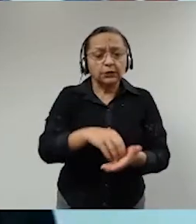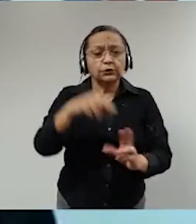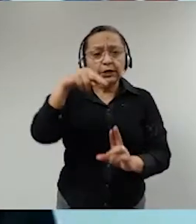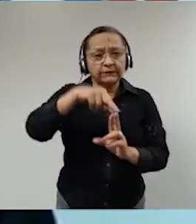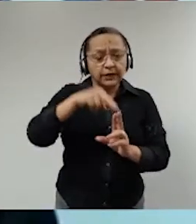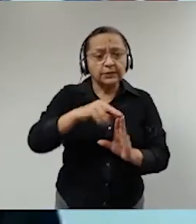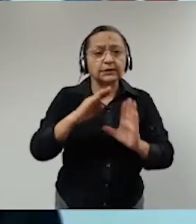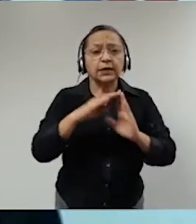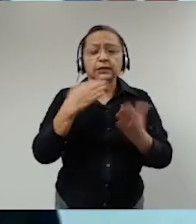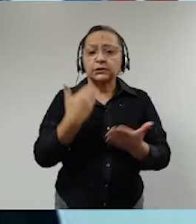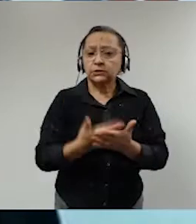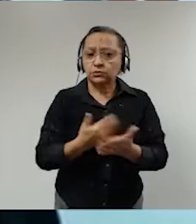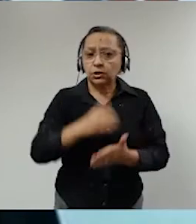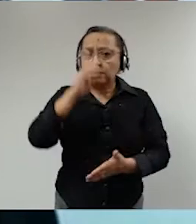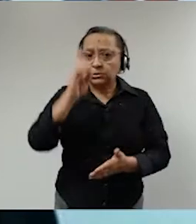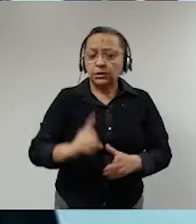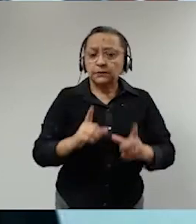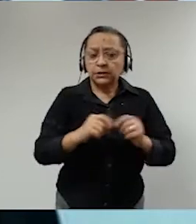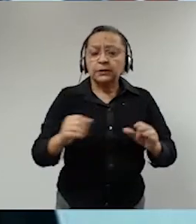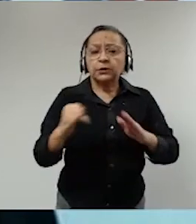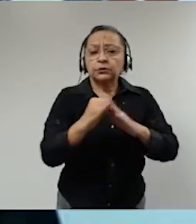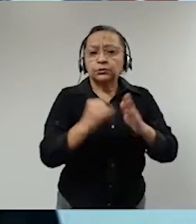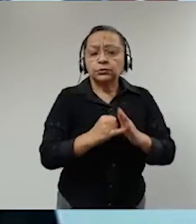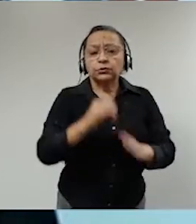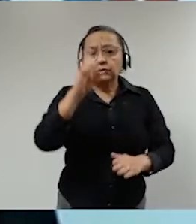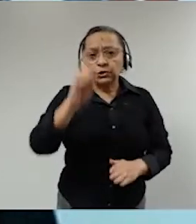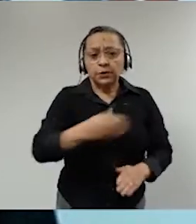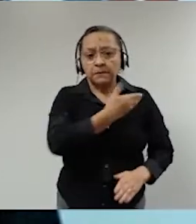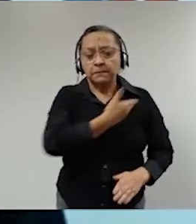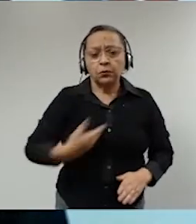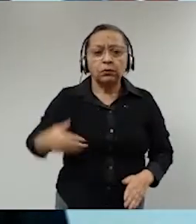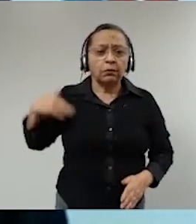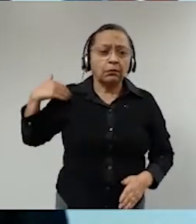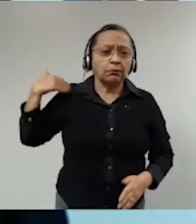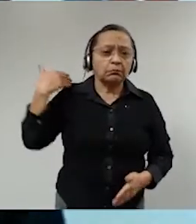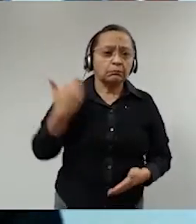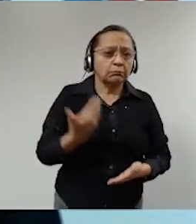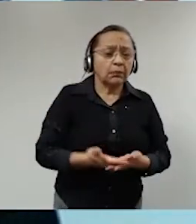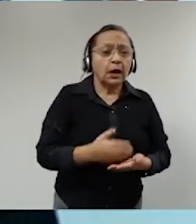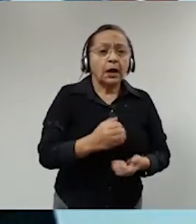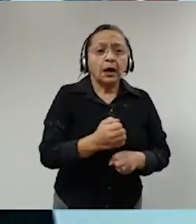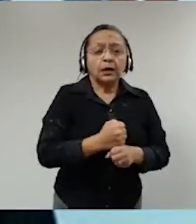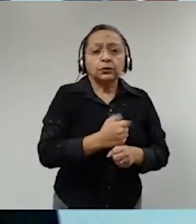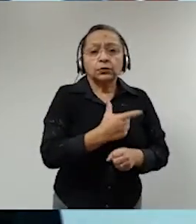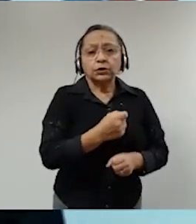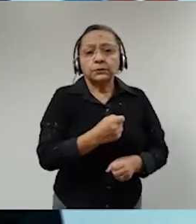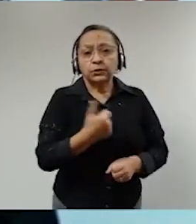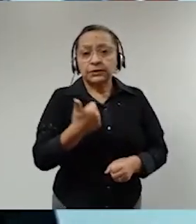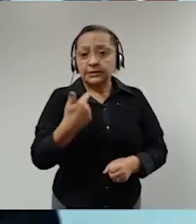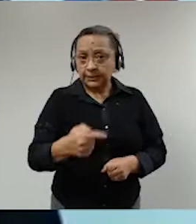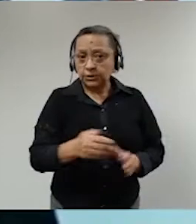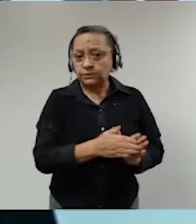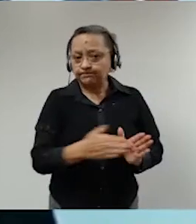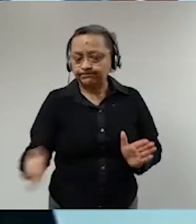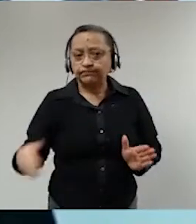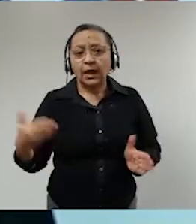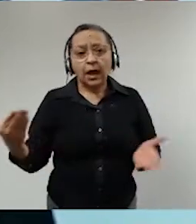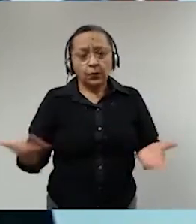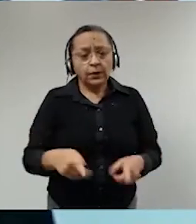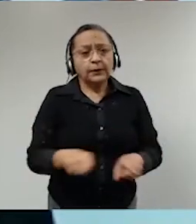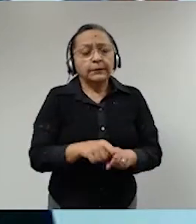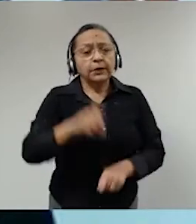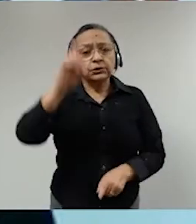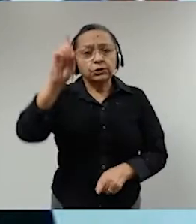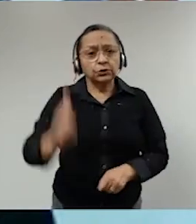Direito de Brasília, do Instituto de Direito Público, desde 2017. Atualmente é também diretora do